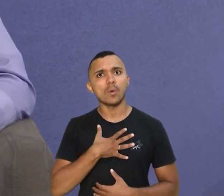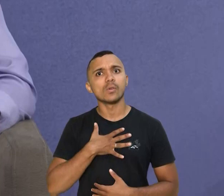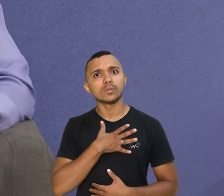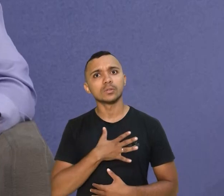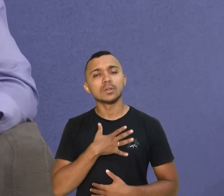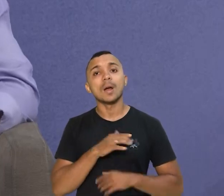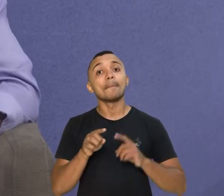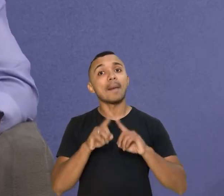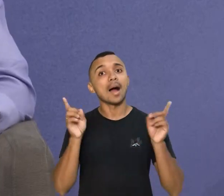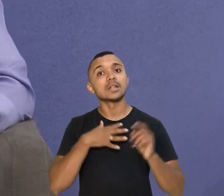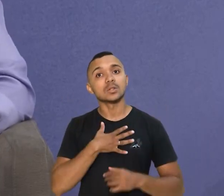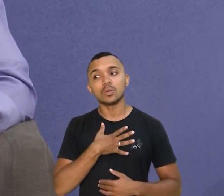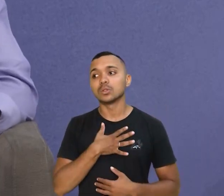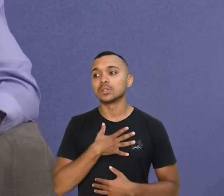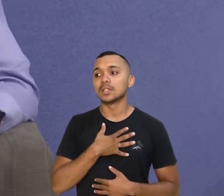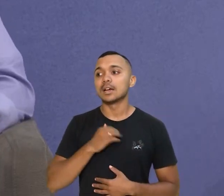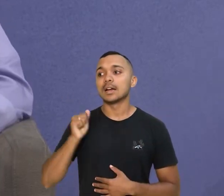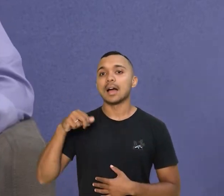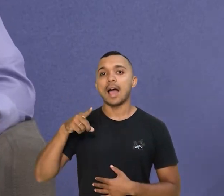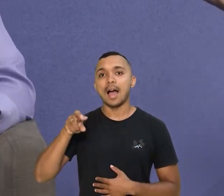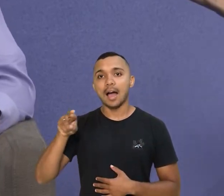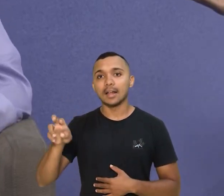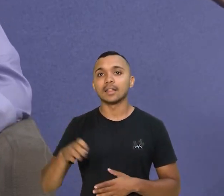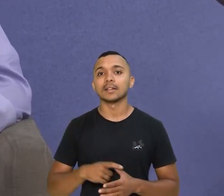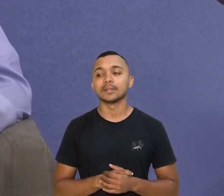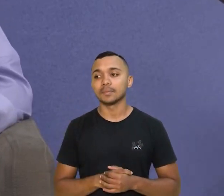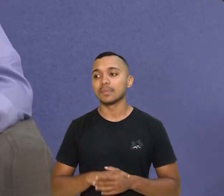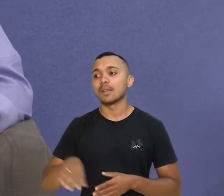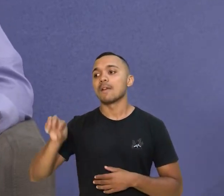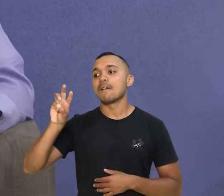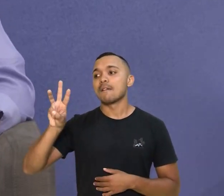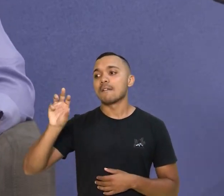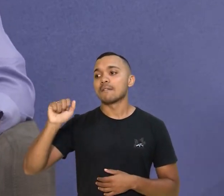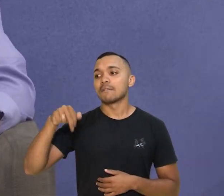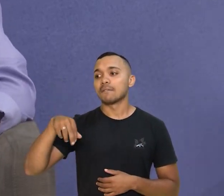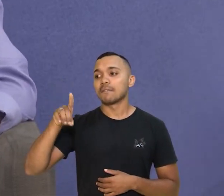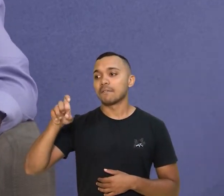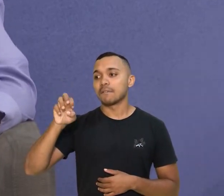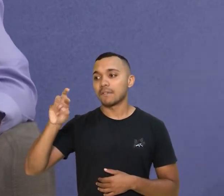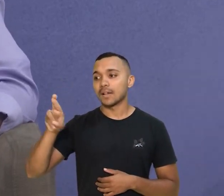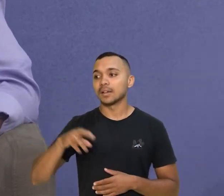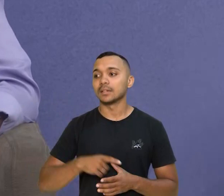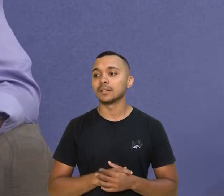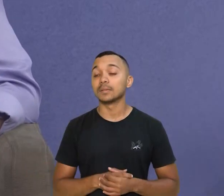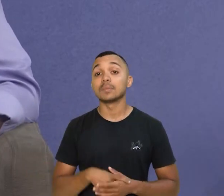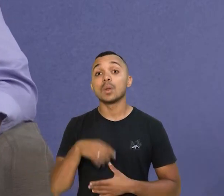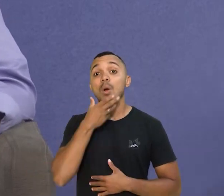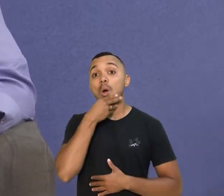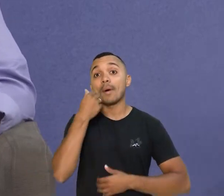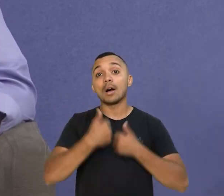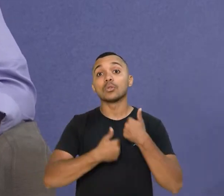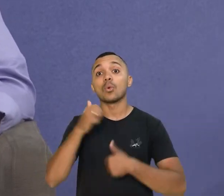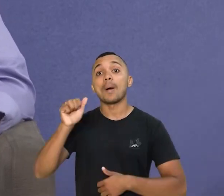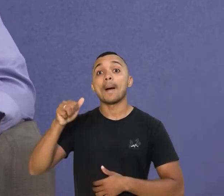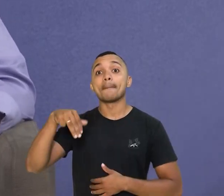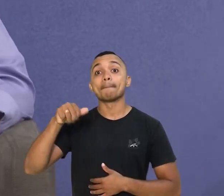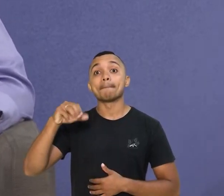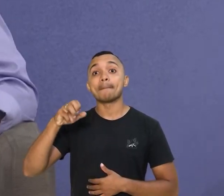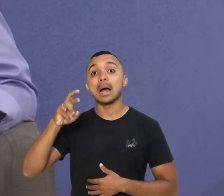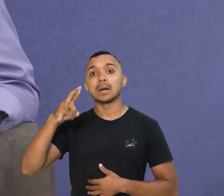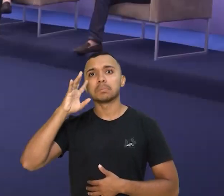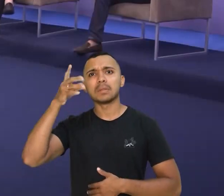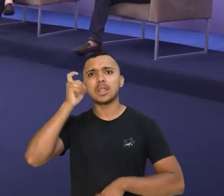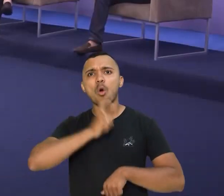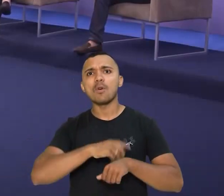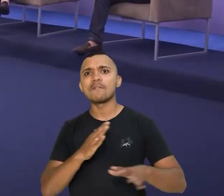muito do McEnroe, que ele quebrava as... Ivan Lendl. O que, que ele gostava mais? O McEnroe, ele... O polêmico. Ele quebrava polêmico. As